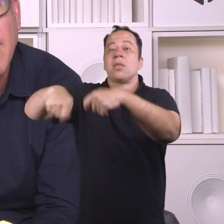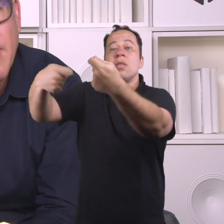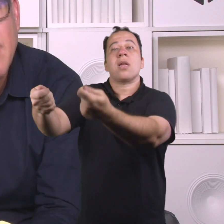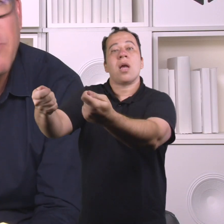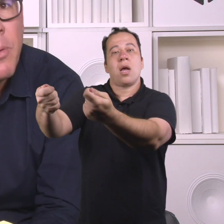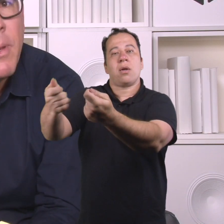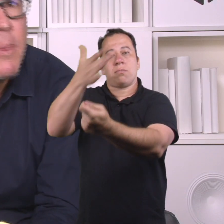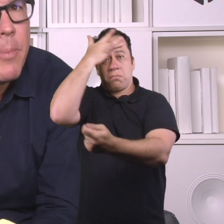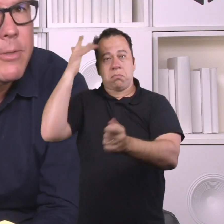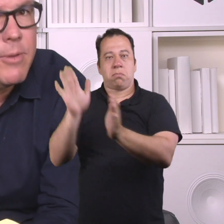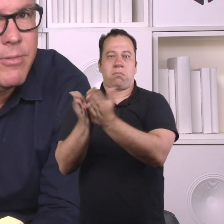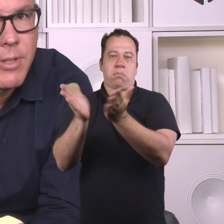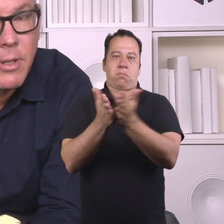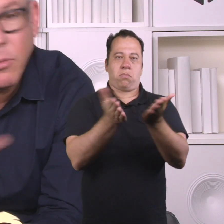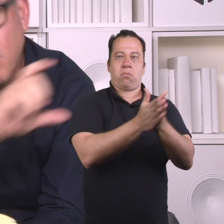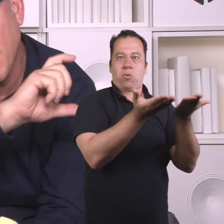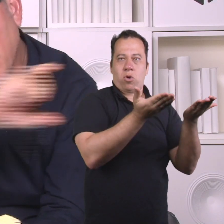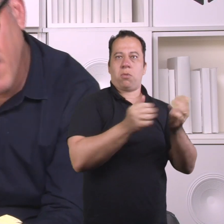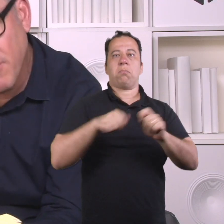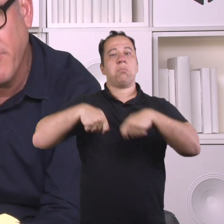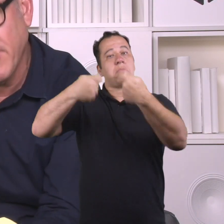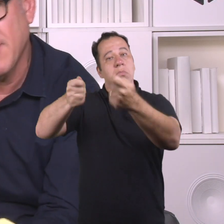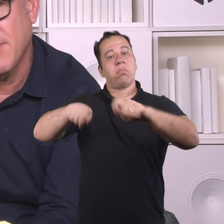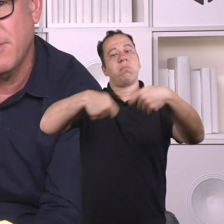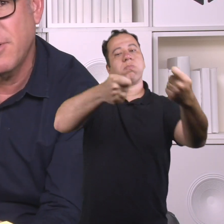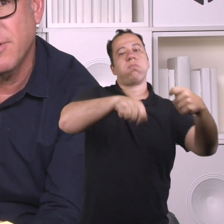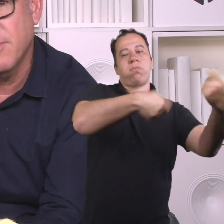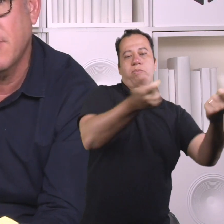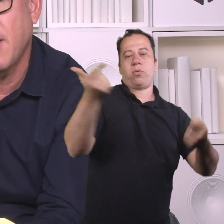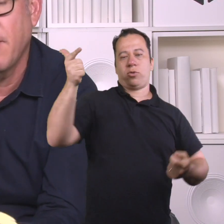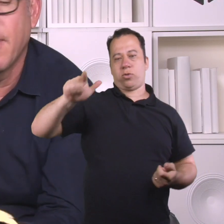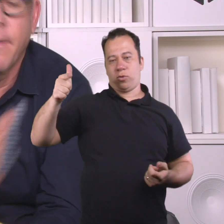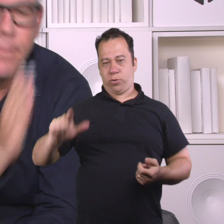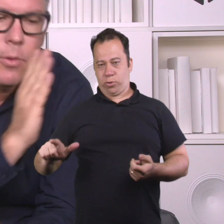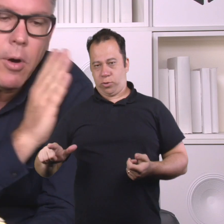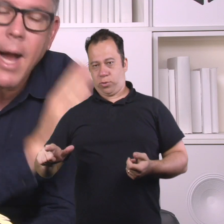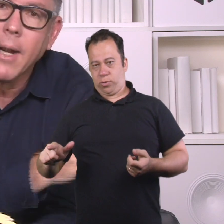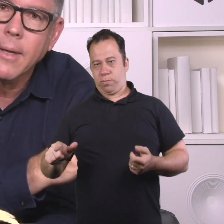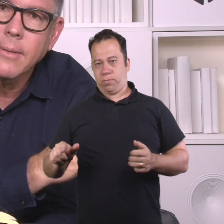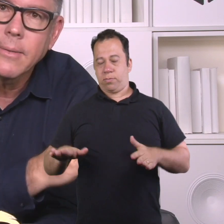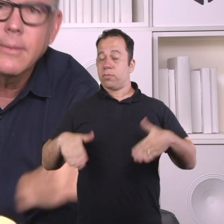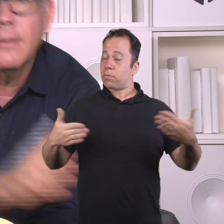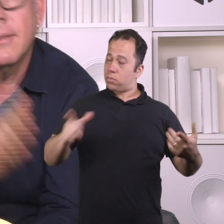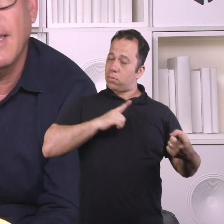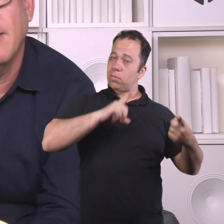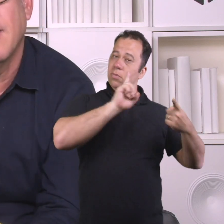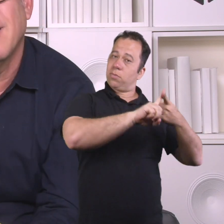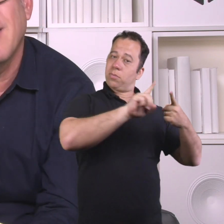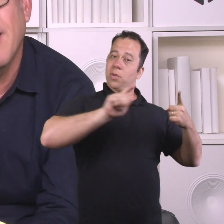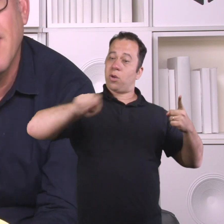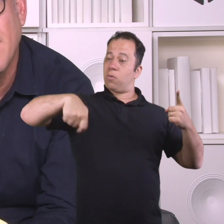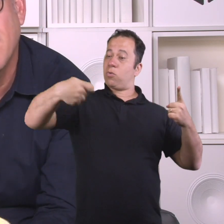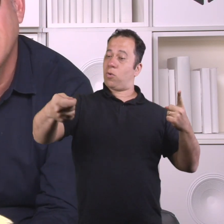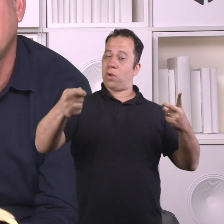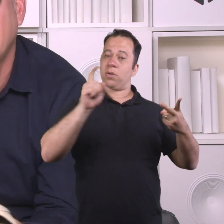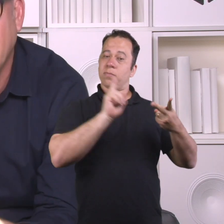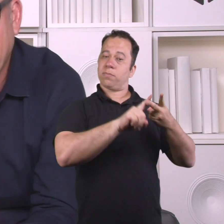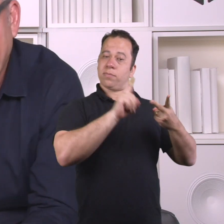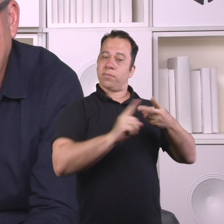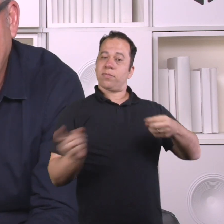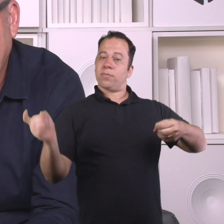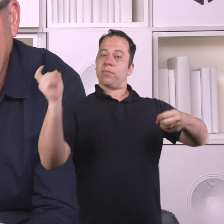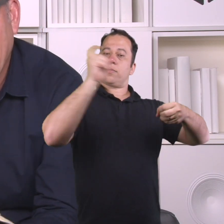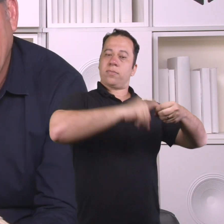isso vai trazer problema para a sua vida. Então, no Manual de Finanças de Jesus tem doar, tem